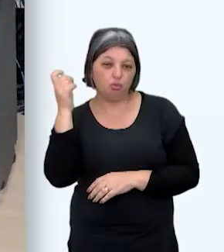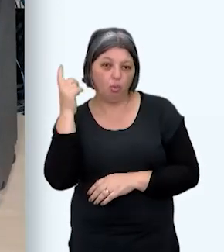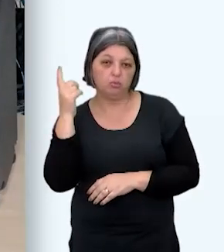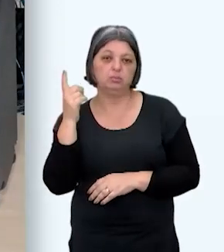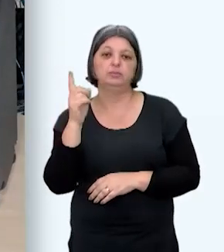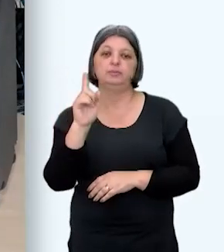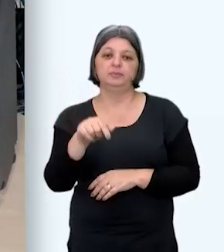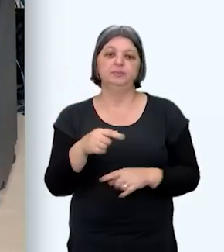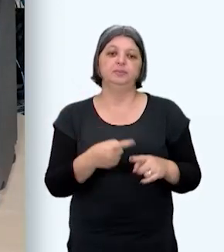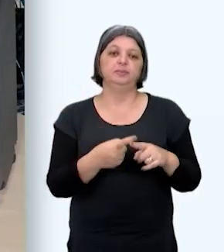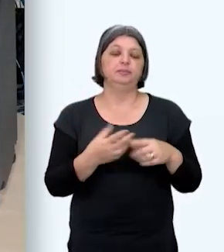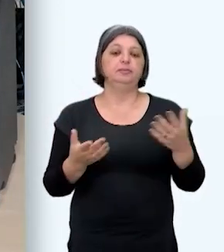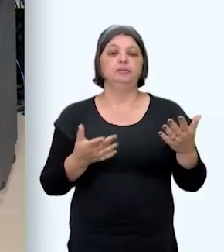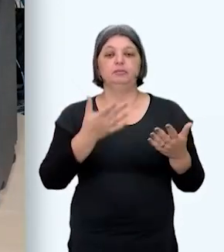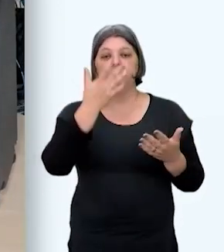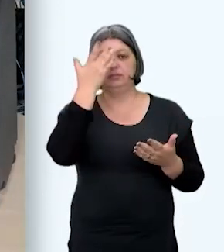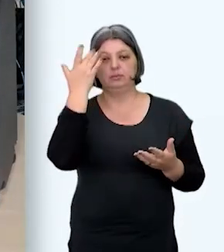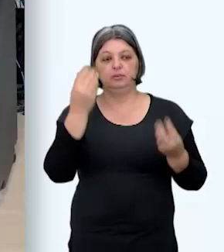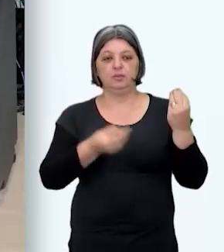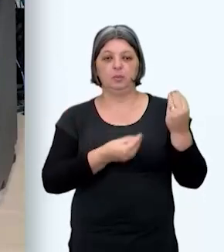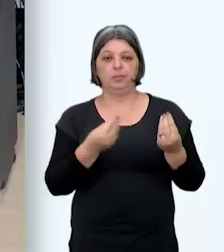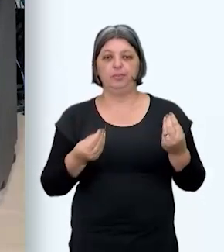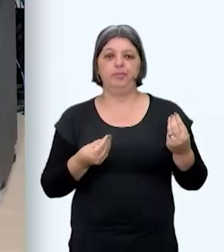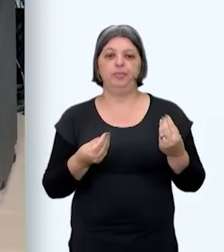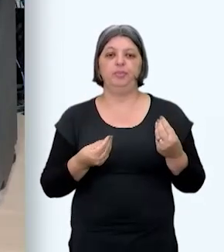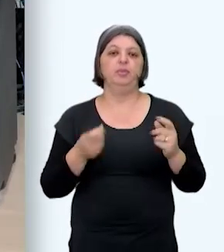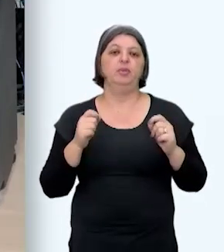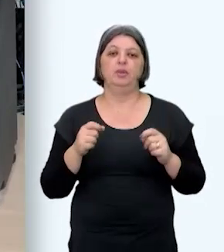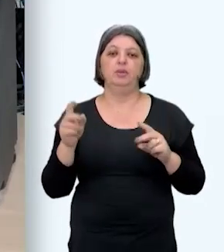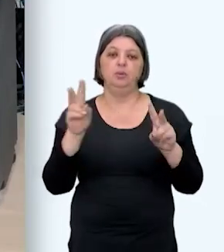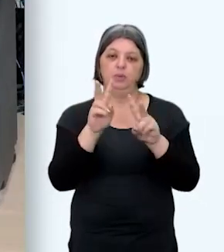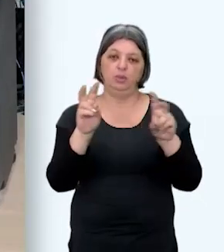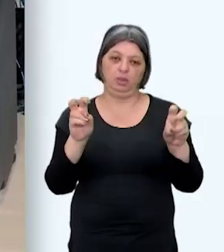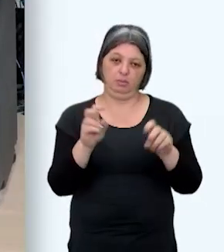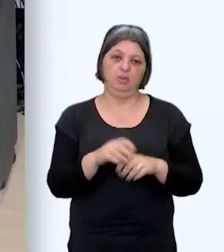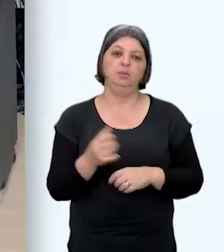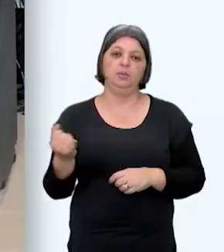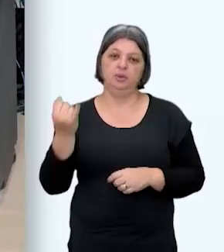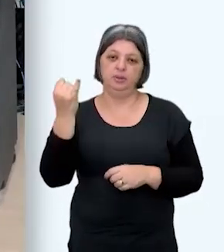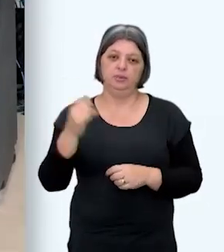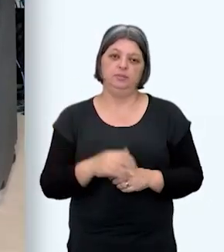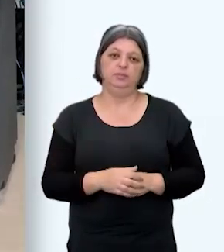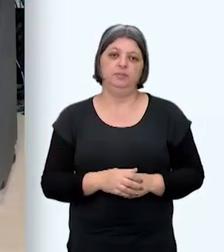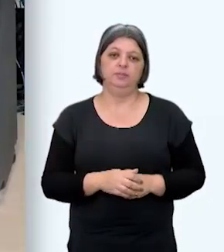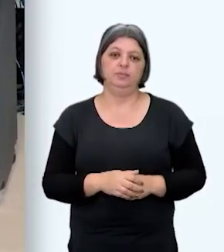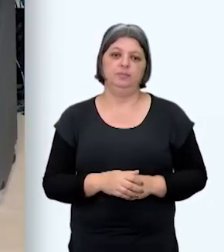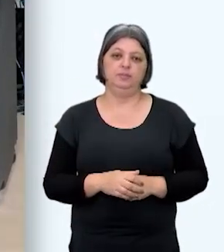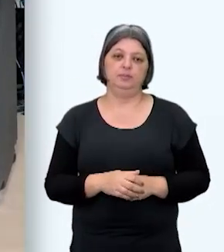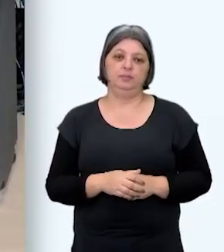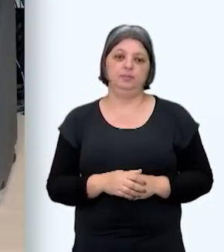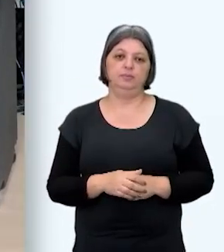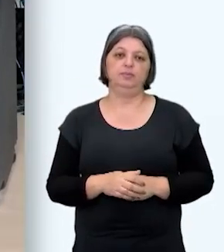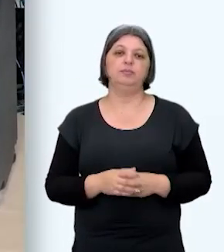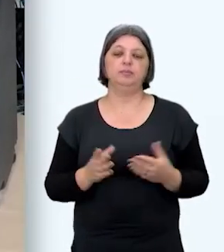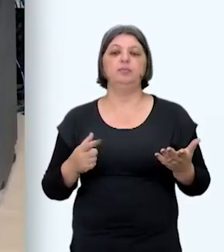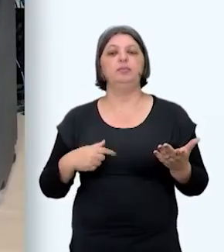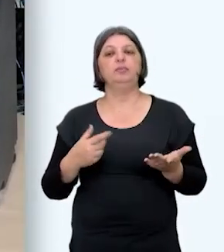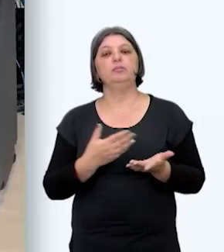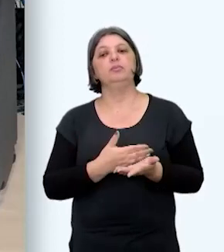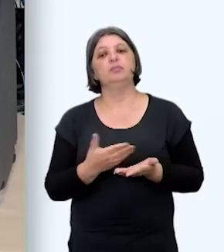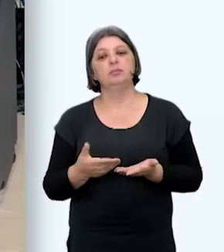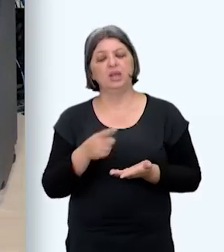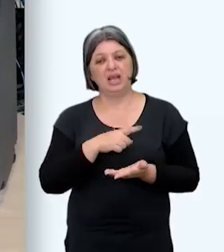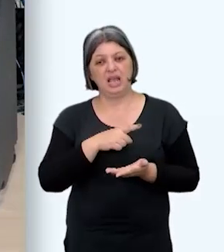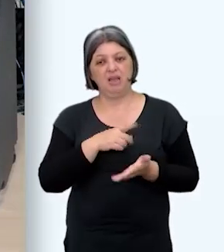você conseguir escutar com nitidez o que o pessoal está falando é bem importante, assim. Muito bom. A partir disso que você falou, teria